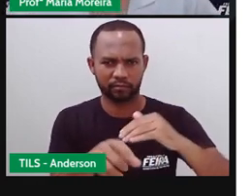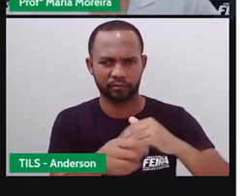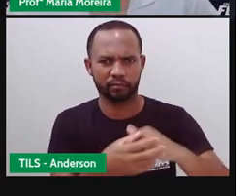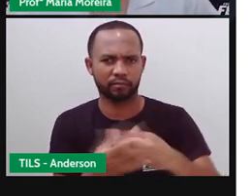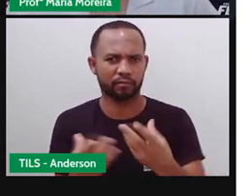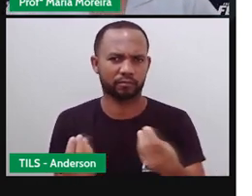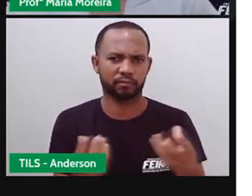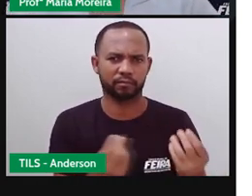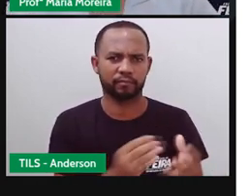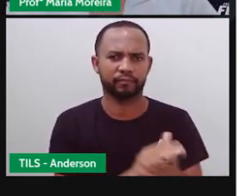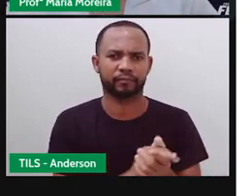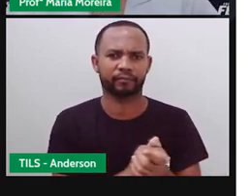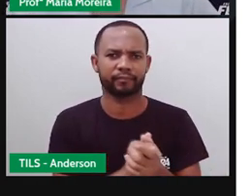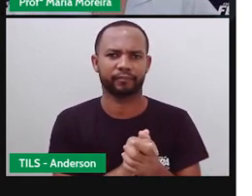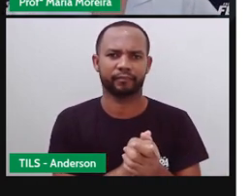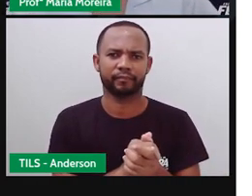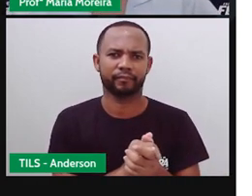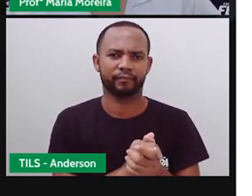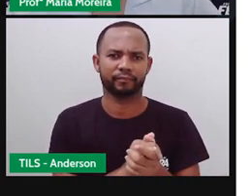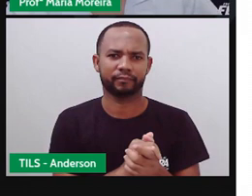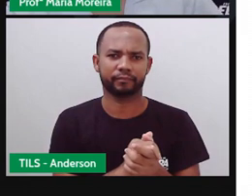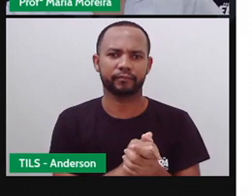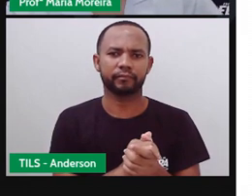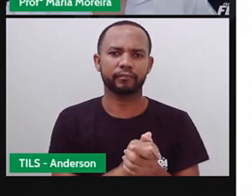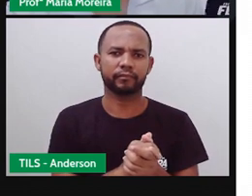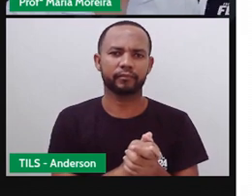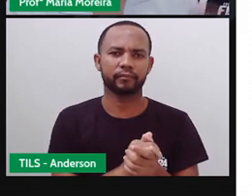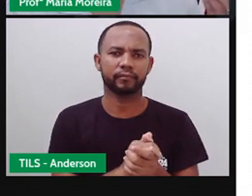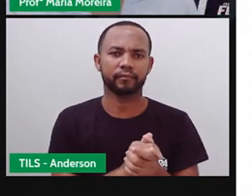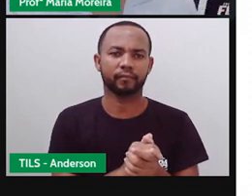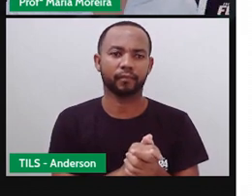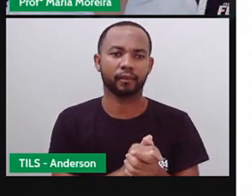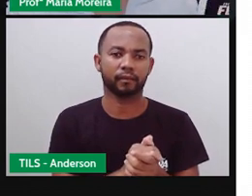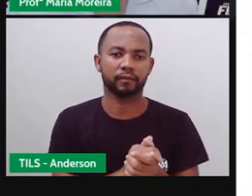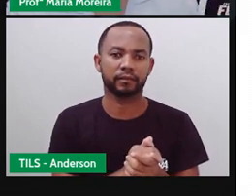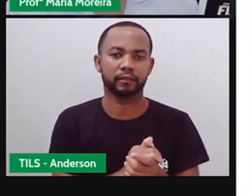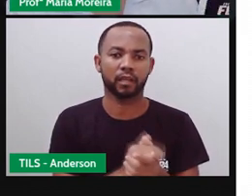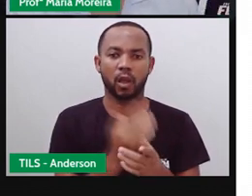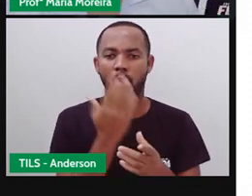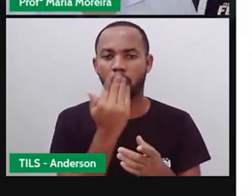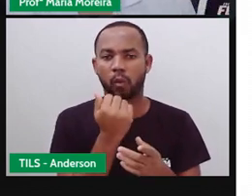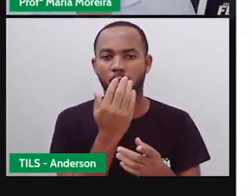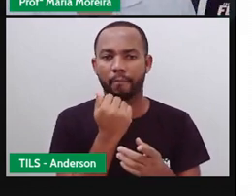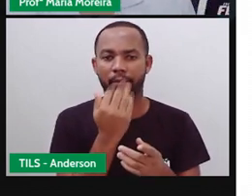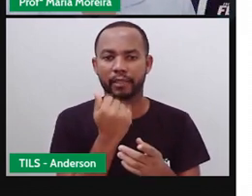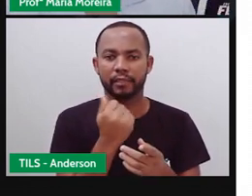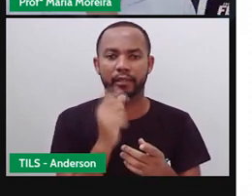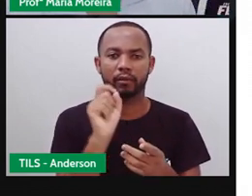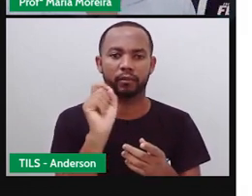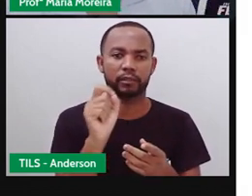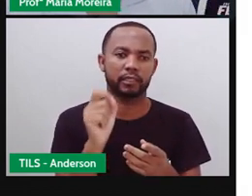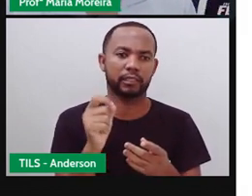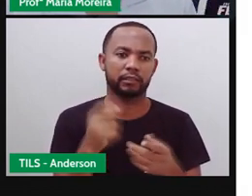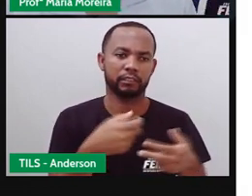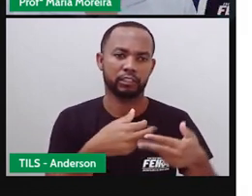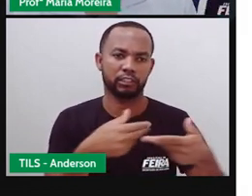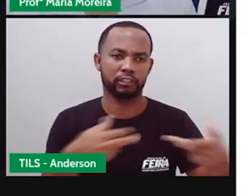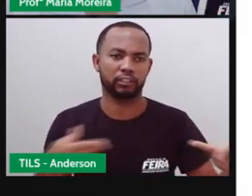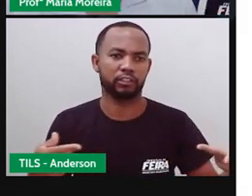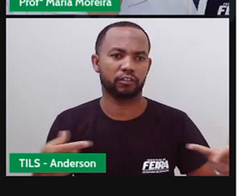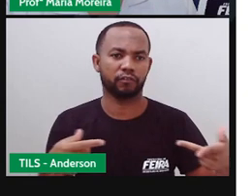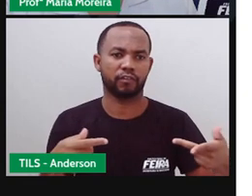terra os bons são principal alimento são os restos vegetais